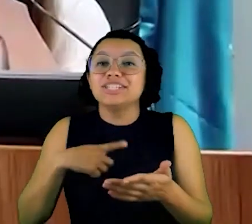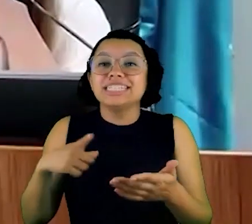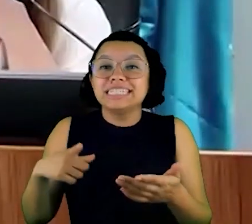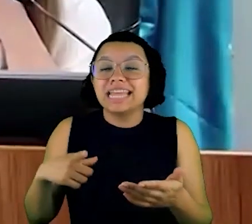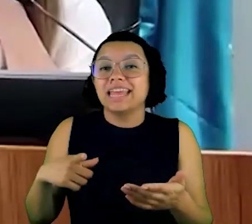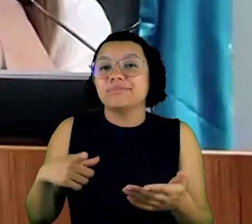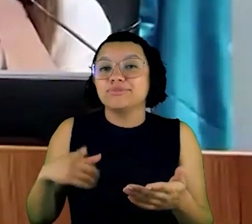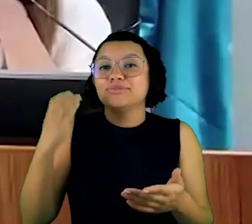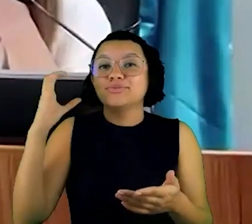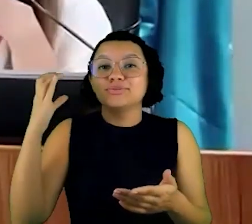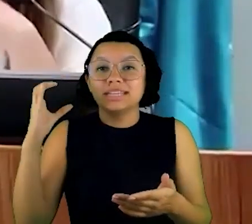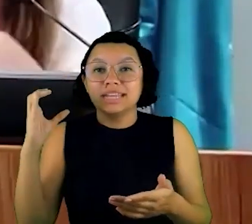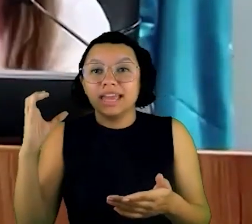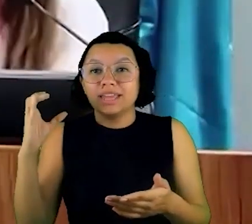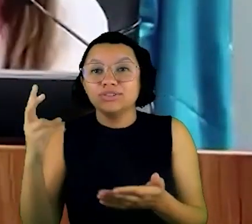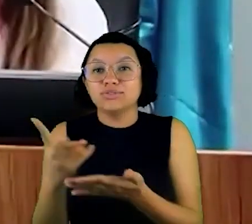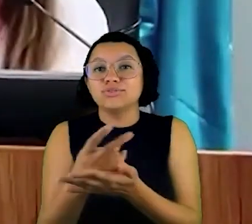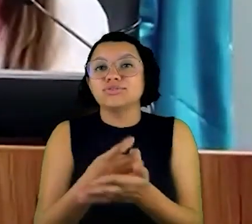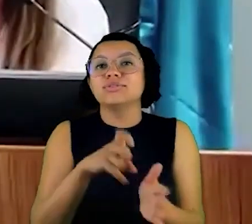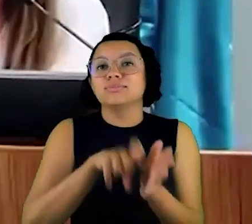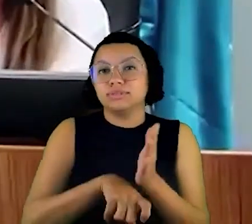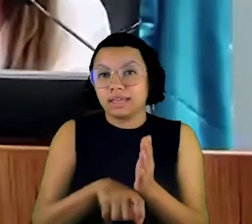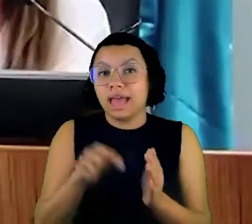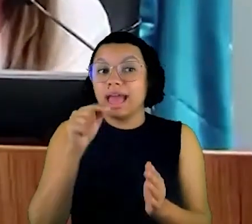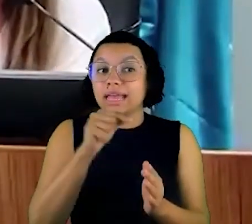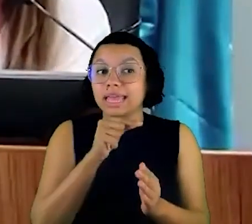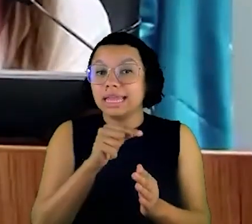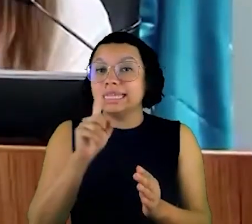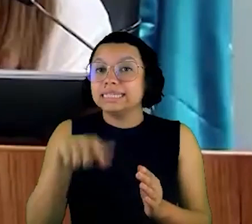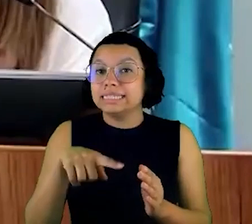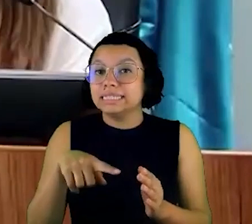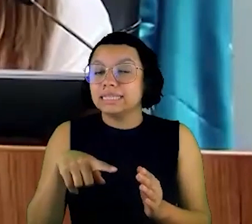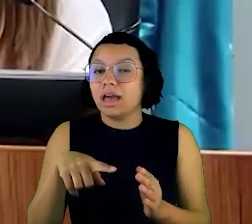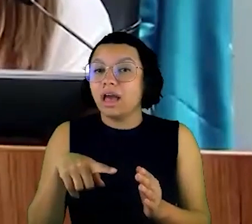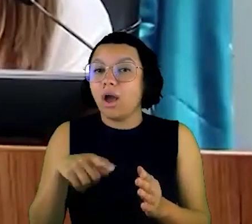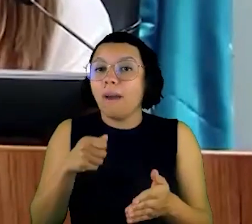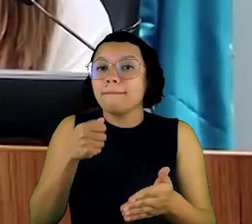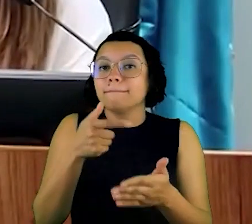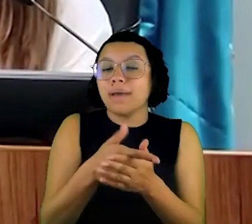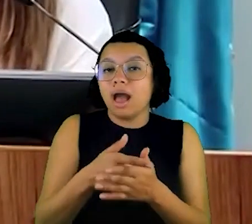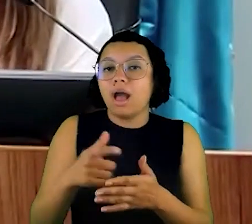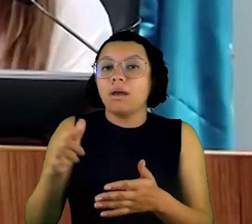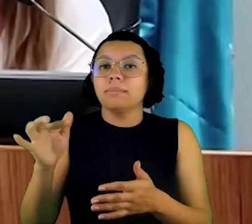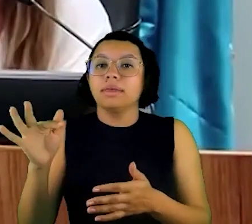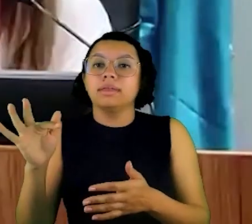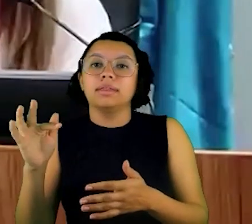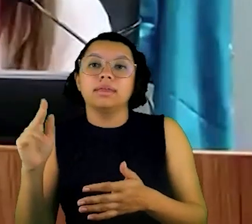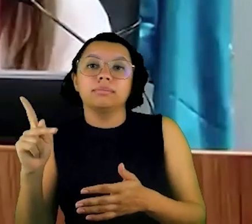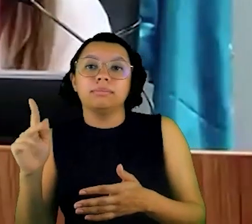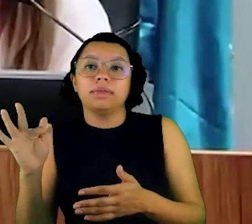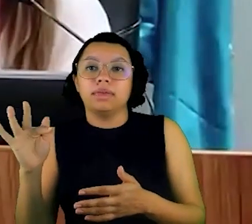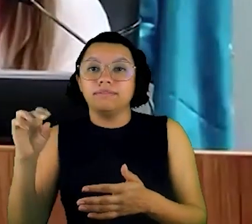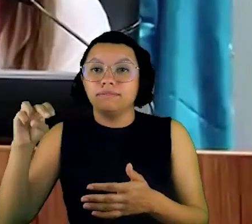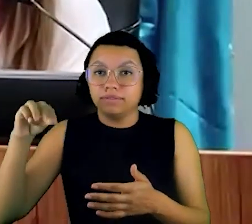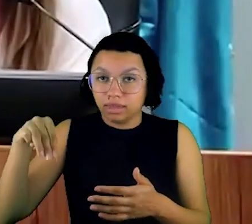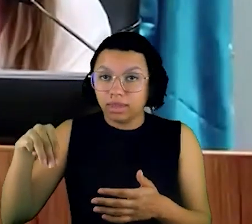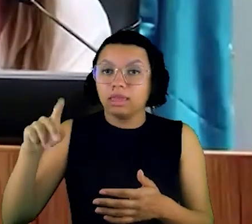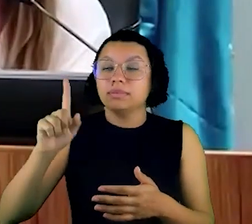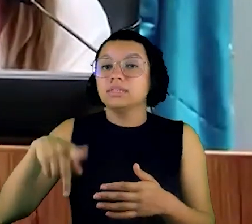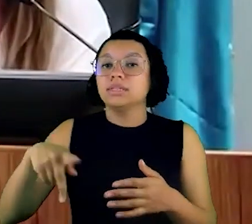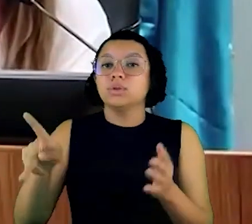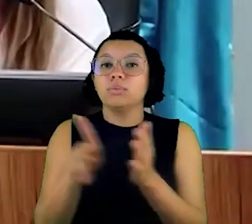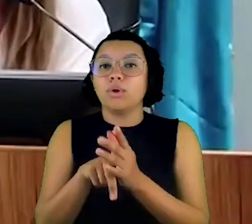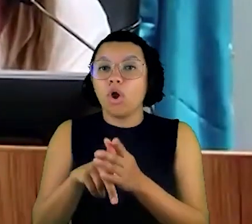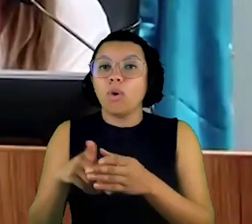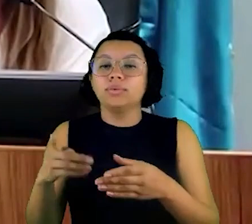nós temos os créditos tributários, aqueles que são patrocinados pela PFN, hoje sendo alvo